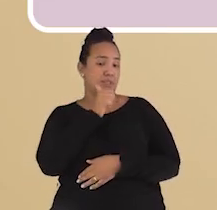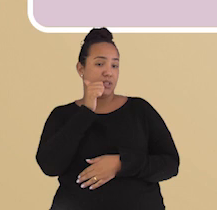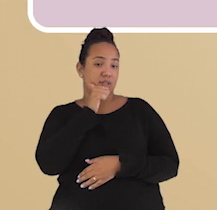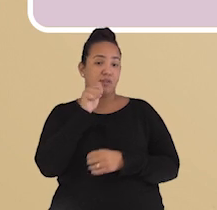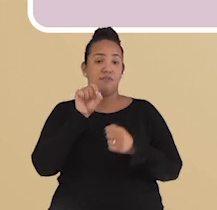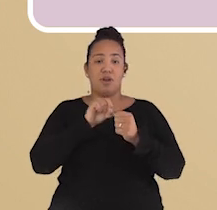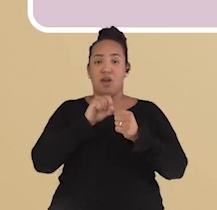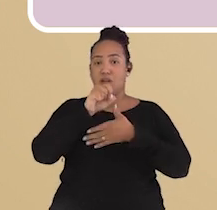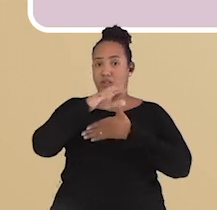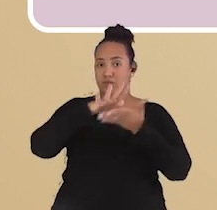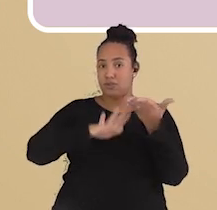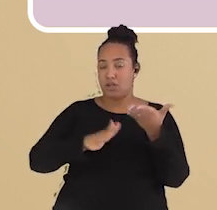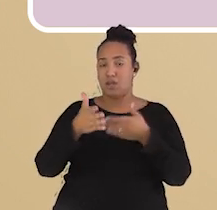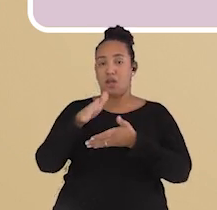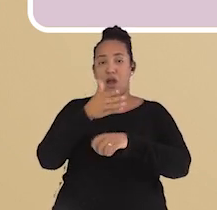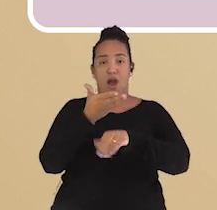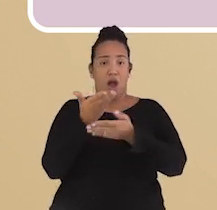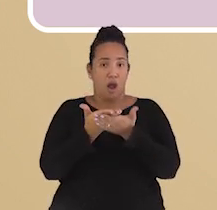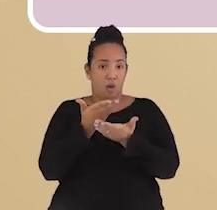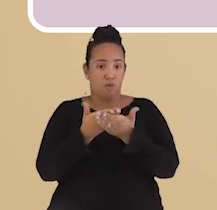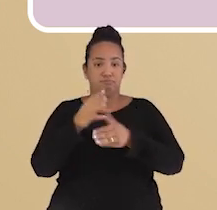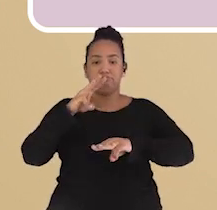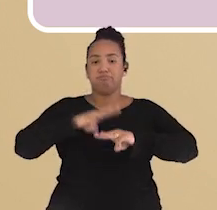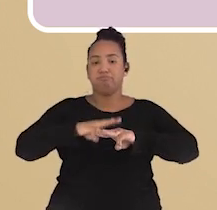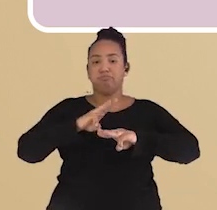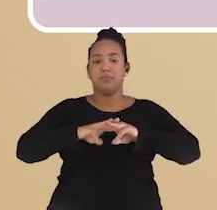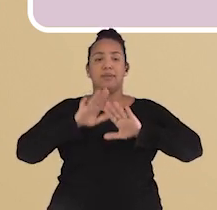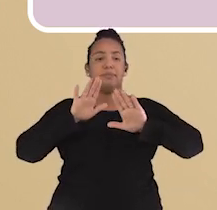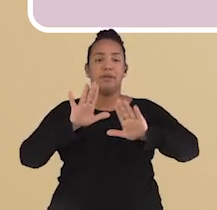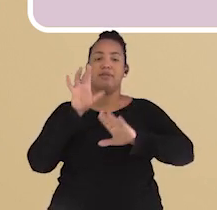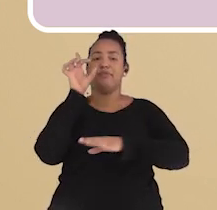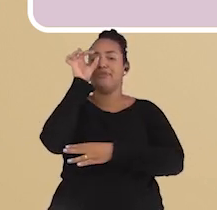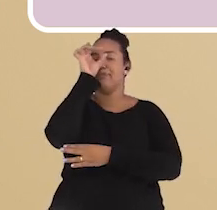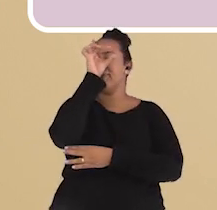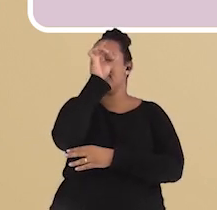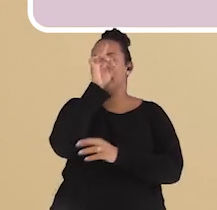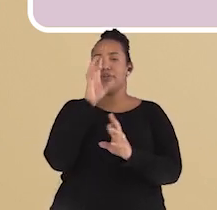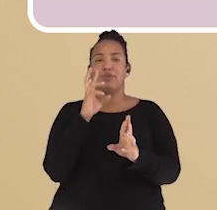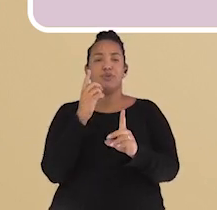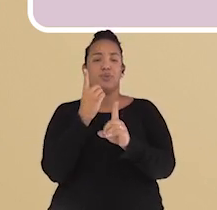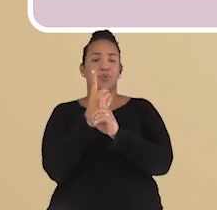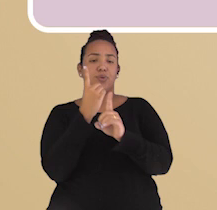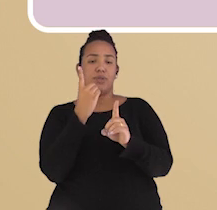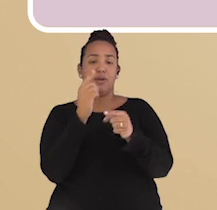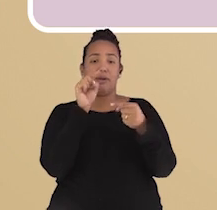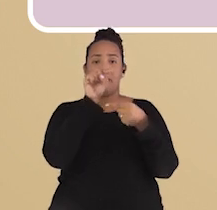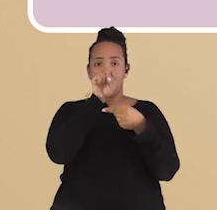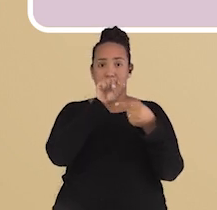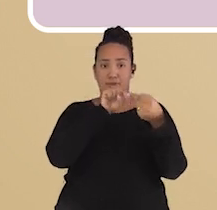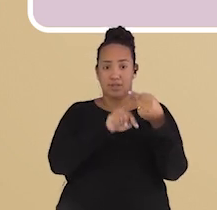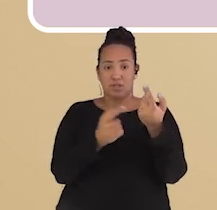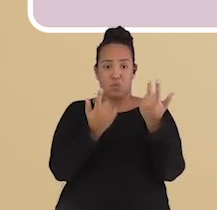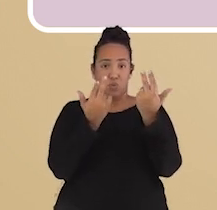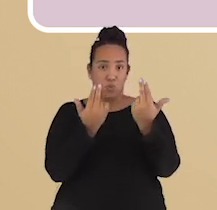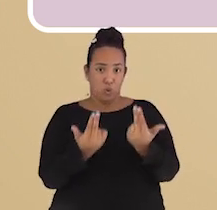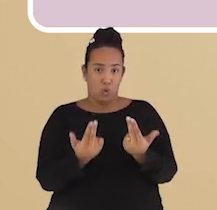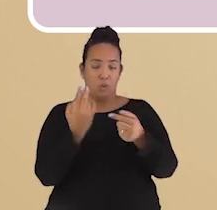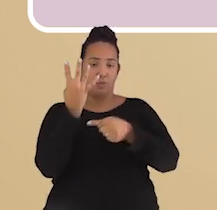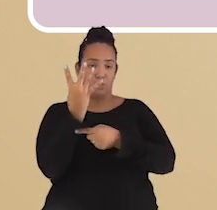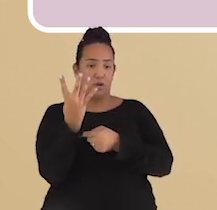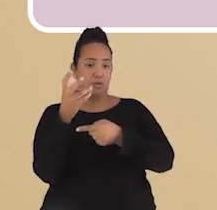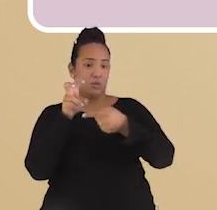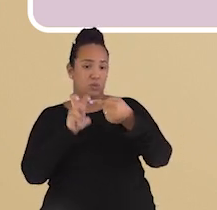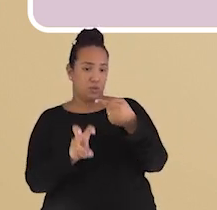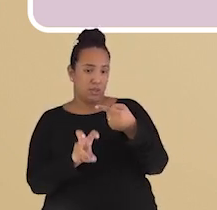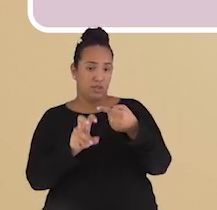atividades de matemática e estava com dificuldade de encontrar uma fração equivalente a 4/5. Ela